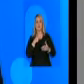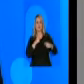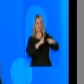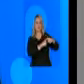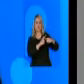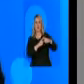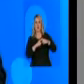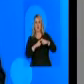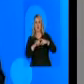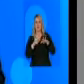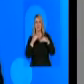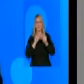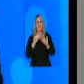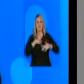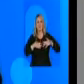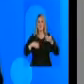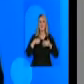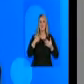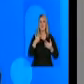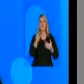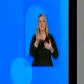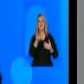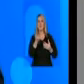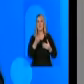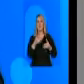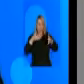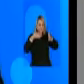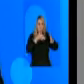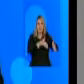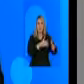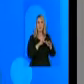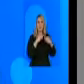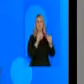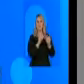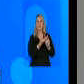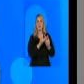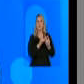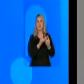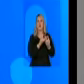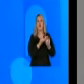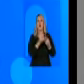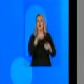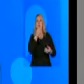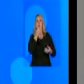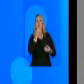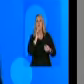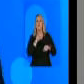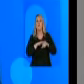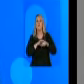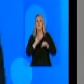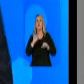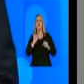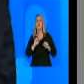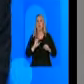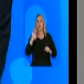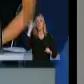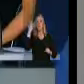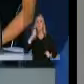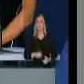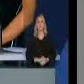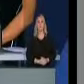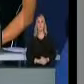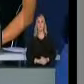ficam desesperadas quando não têm dinheiro para enterrar os seus entes. Na sua opinião, o que pode ser feito em relação a isso também?